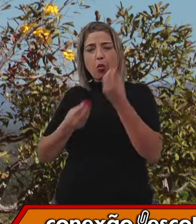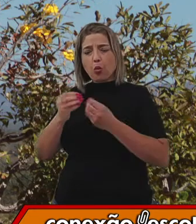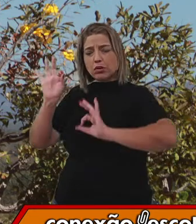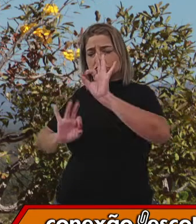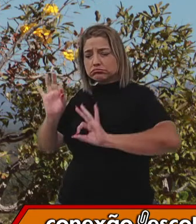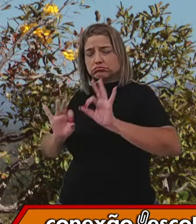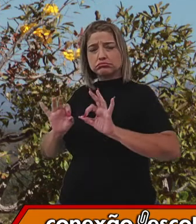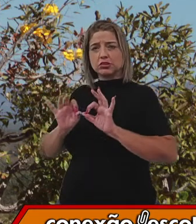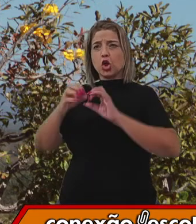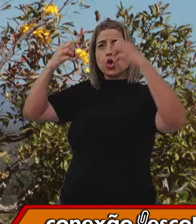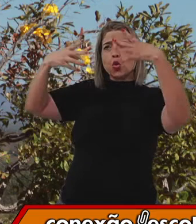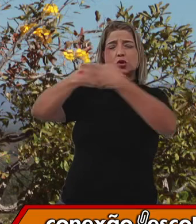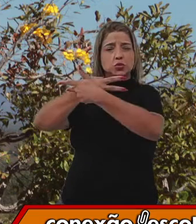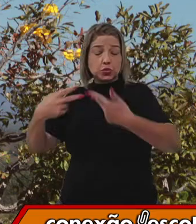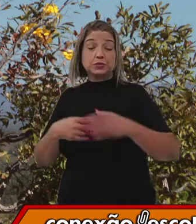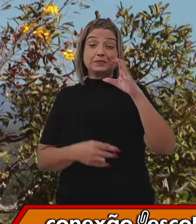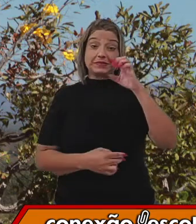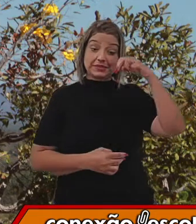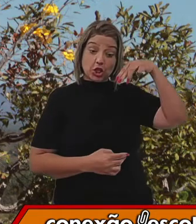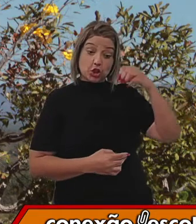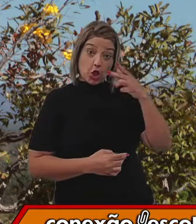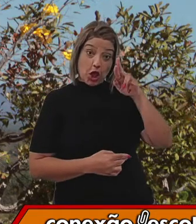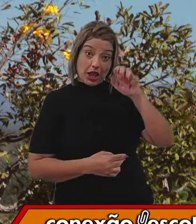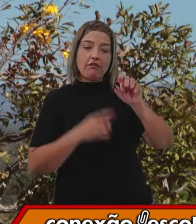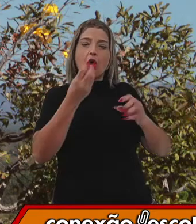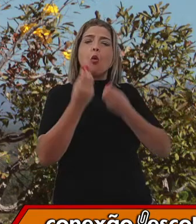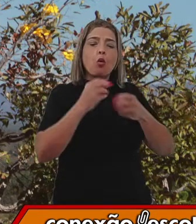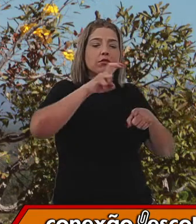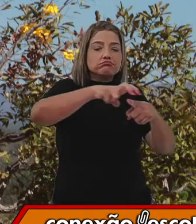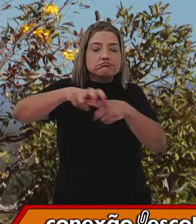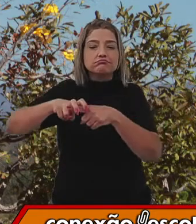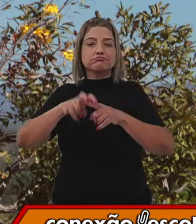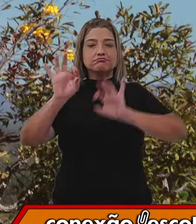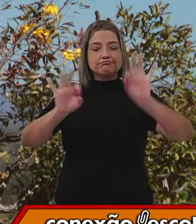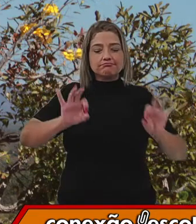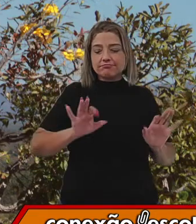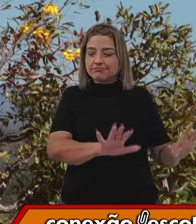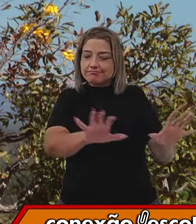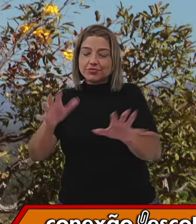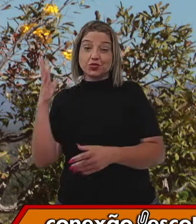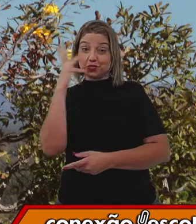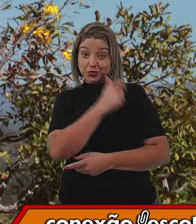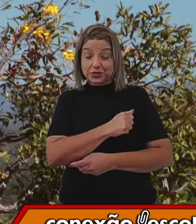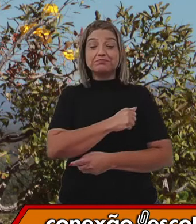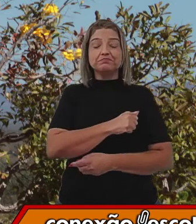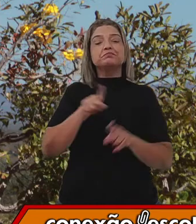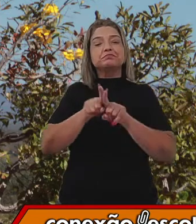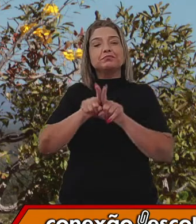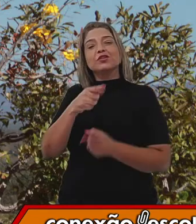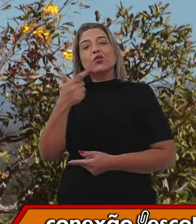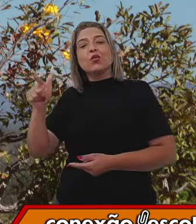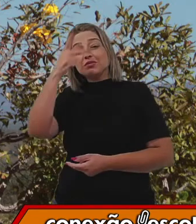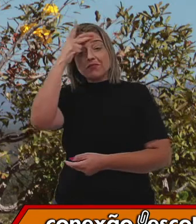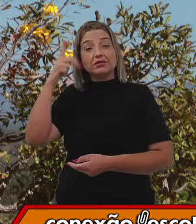cenógrafo cria os cenários e a mobília que vai ser usada. O aderecista cuida dos adereços pequenos ou